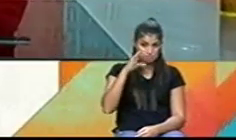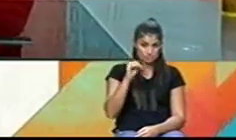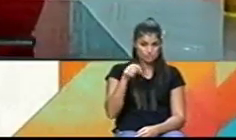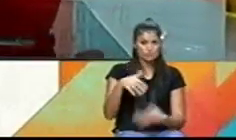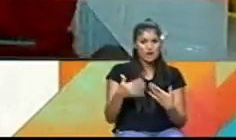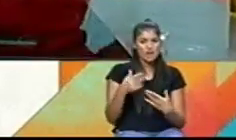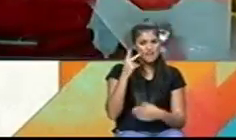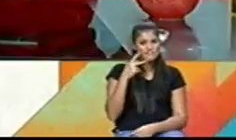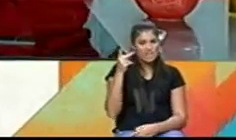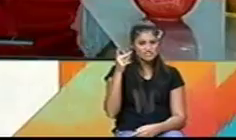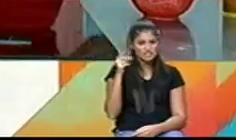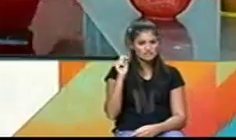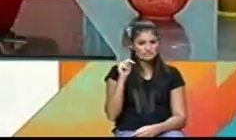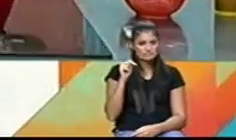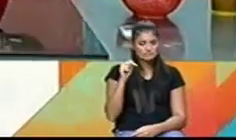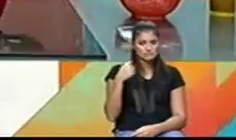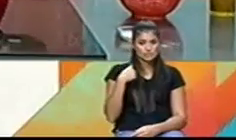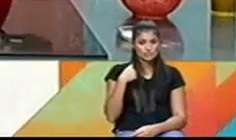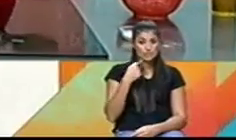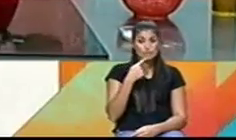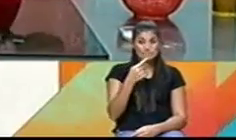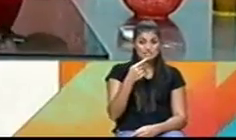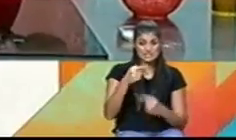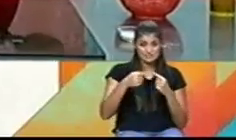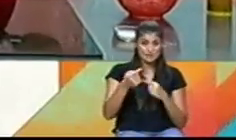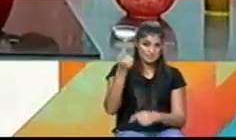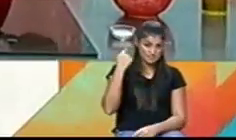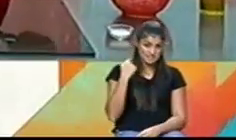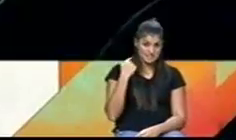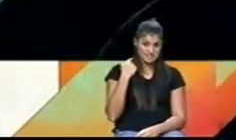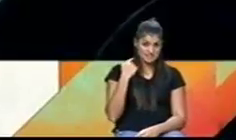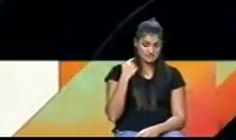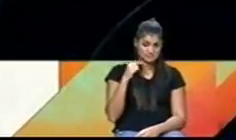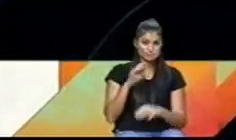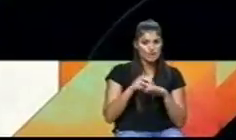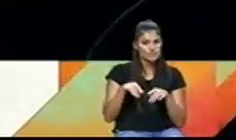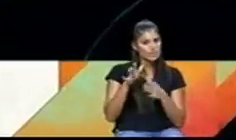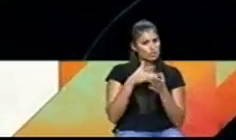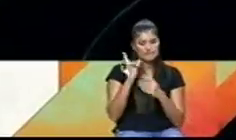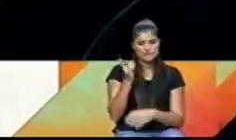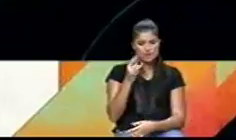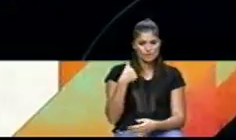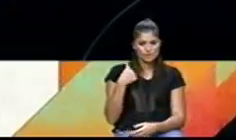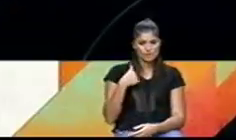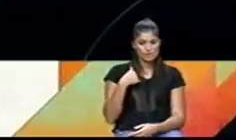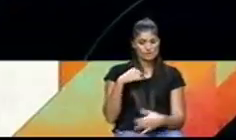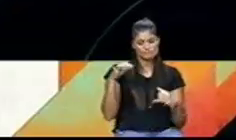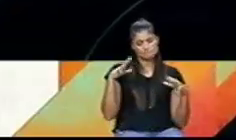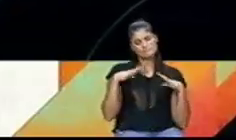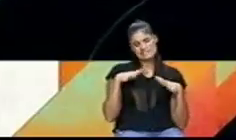este fim livro. De semana, sabes? Eu tinha-te dito a semana passada. Não, para lançar o livro, não. Então. Fiz, mas foi de lazer mesmo.